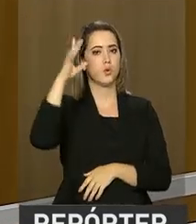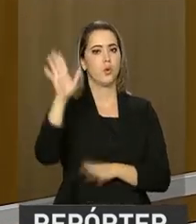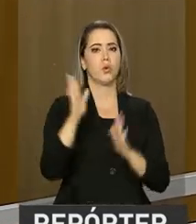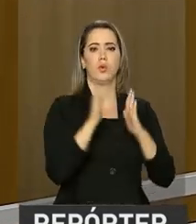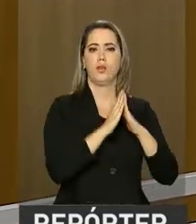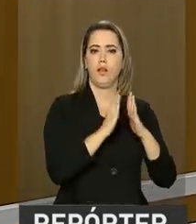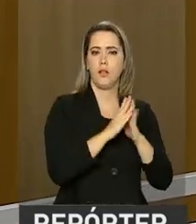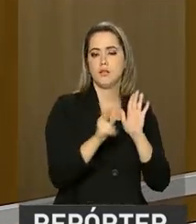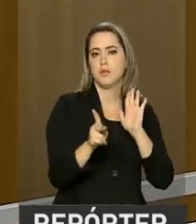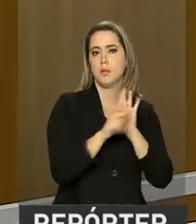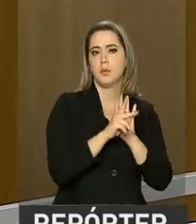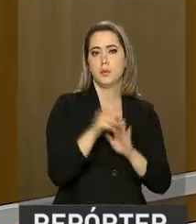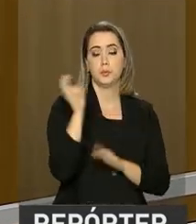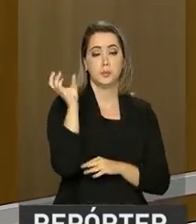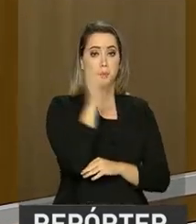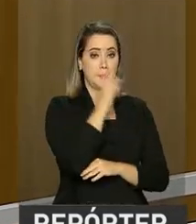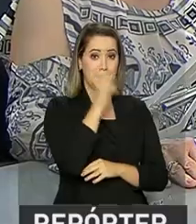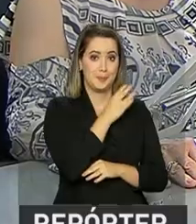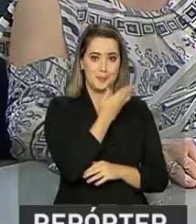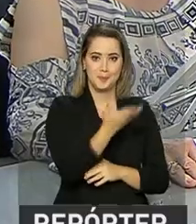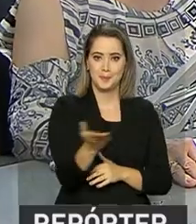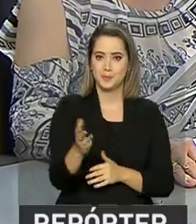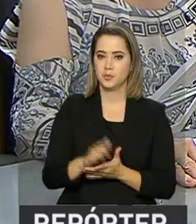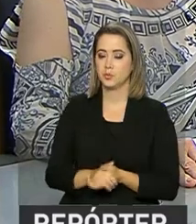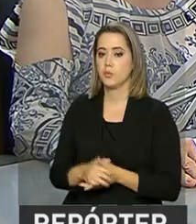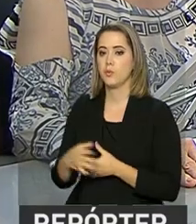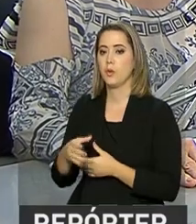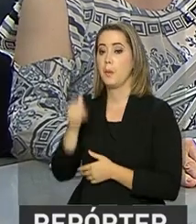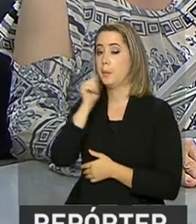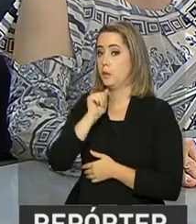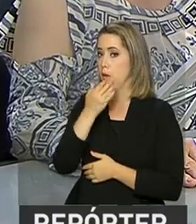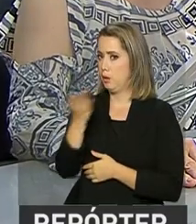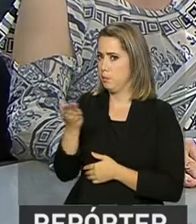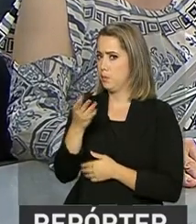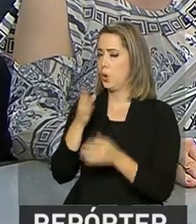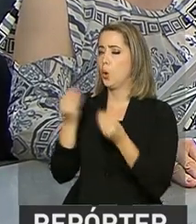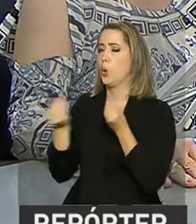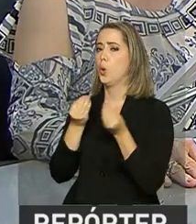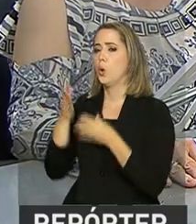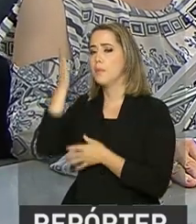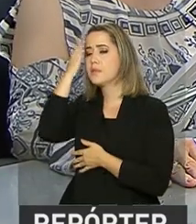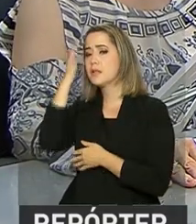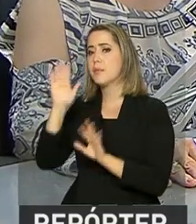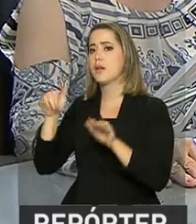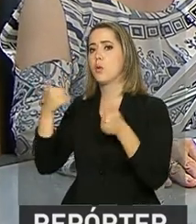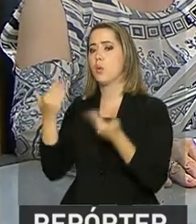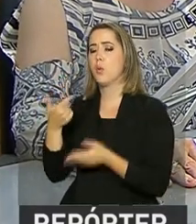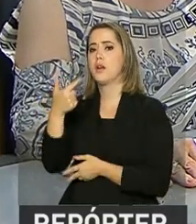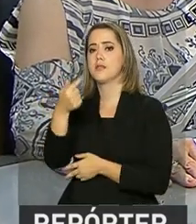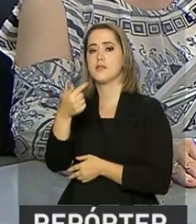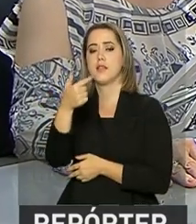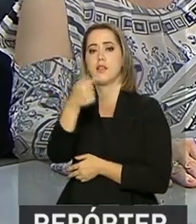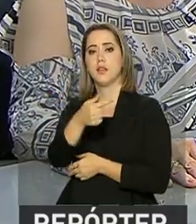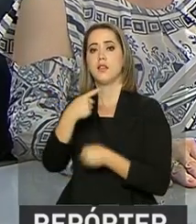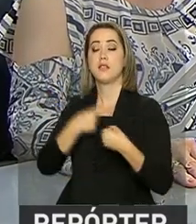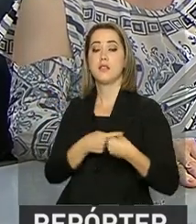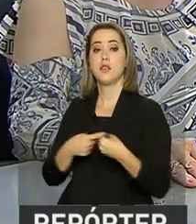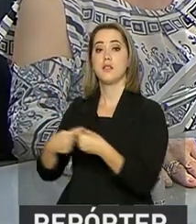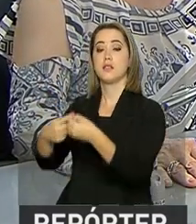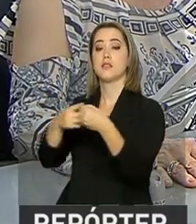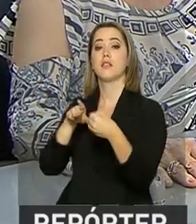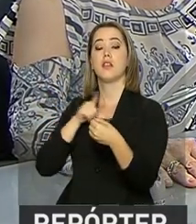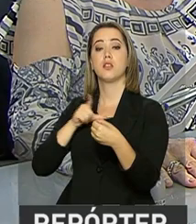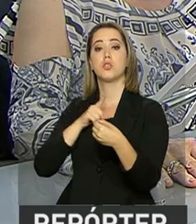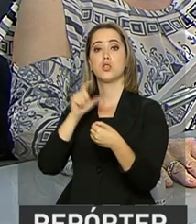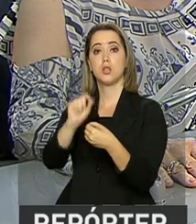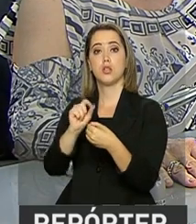mais rapidamente possível. Secretária, como é que as pessoas podem saber quais são estas 77 cidades que